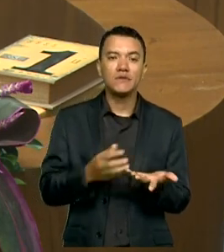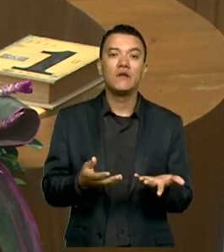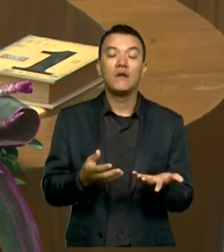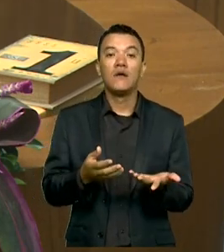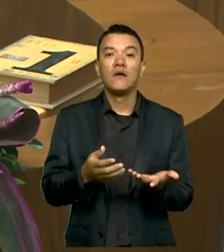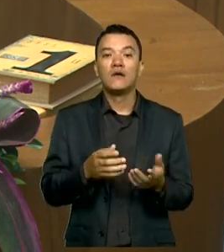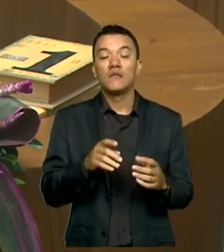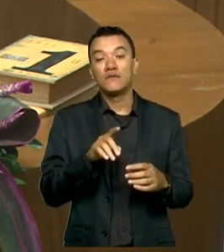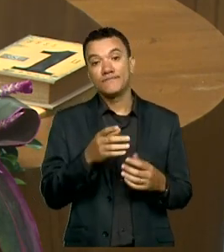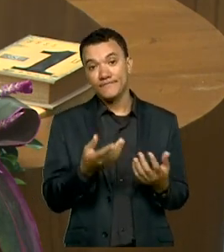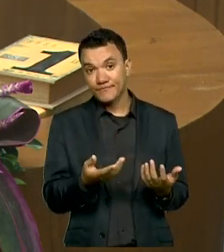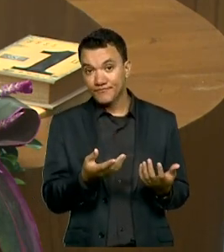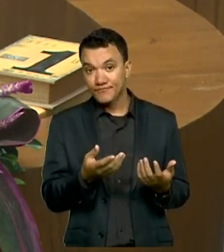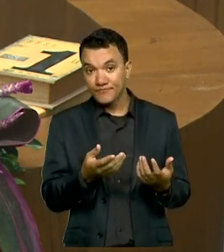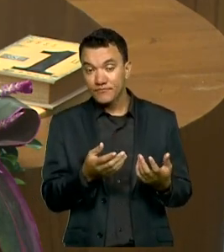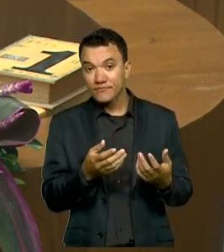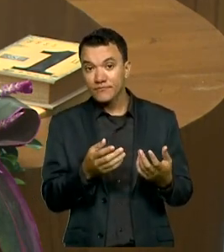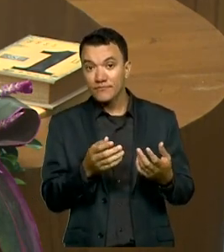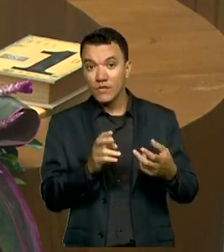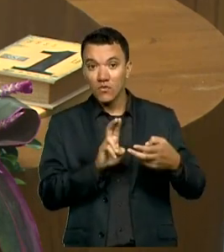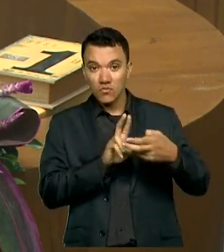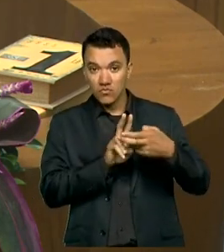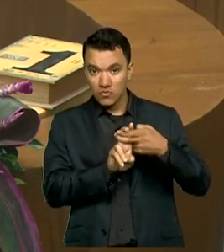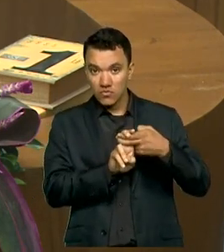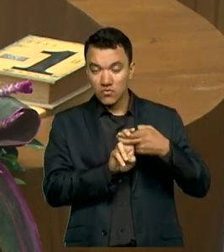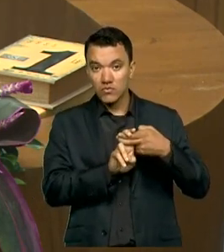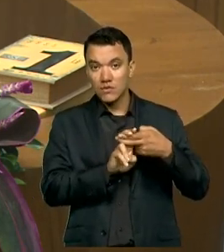sistema piore mais,